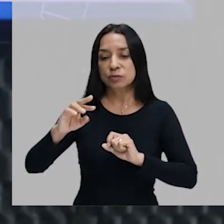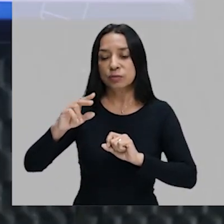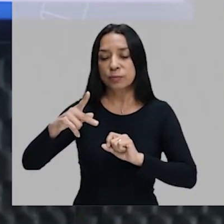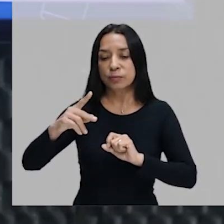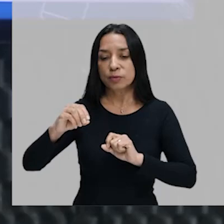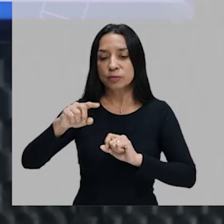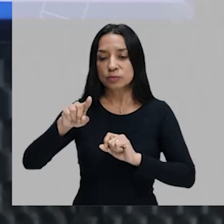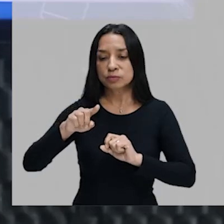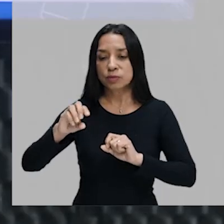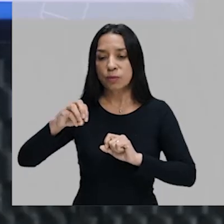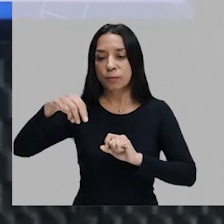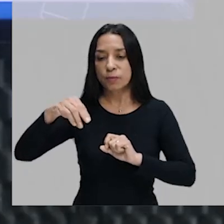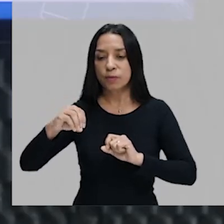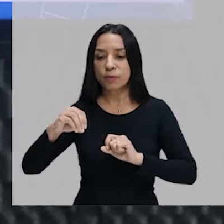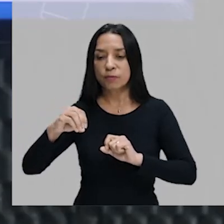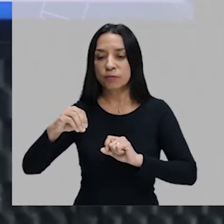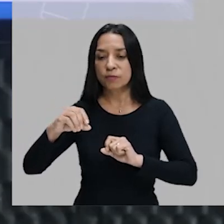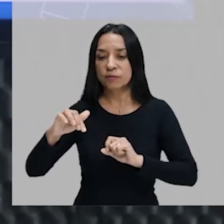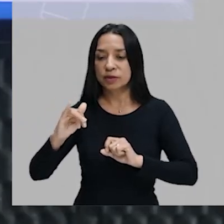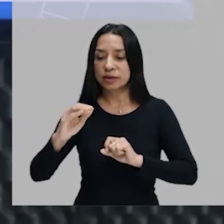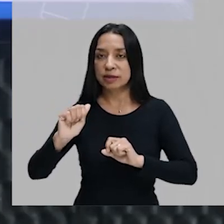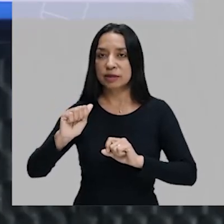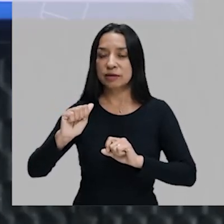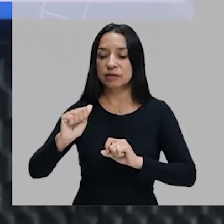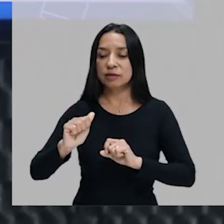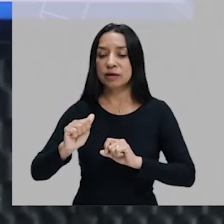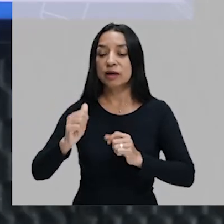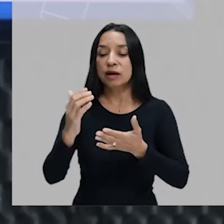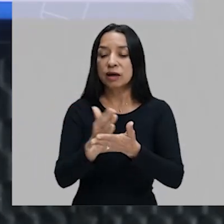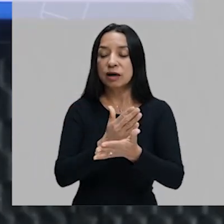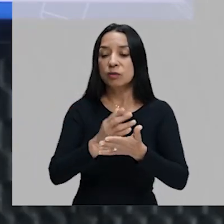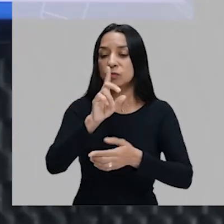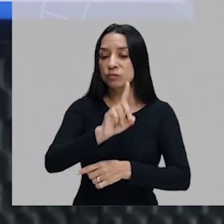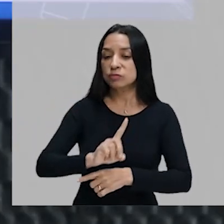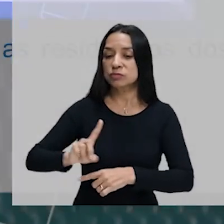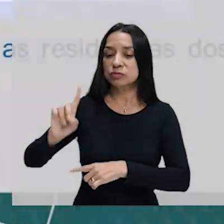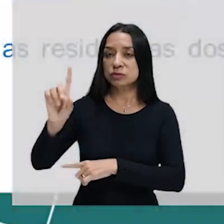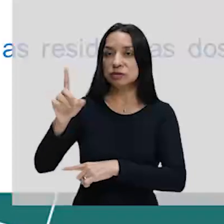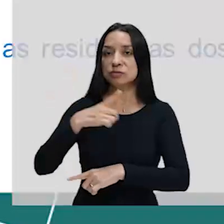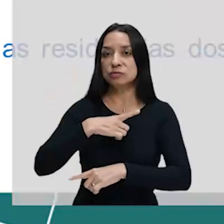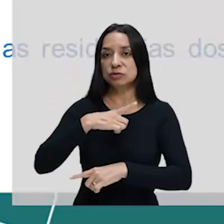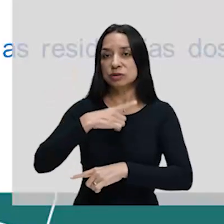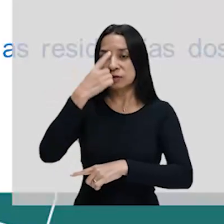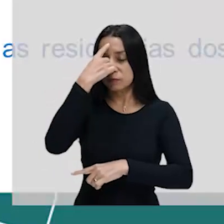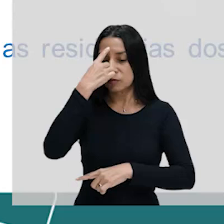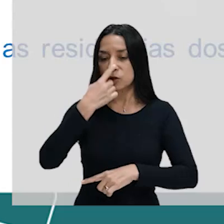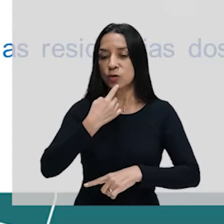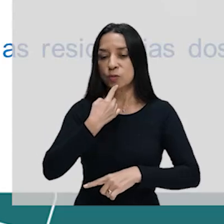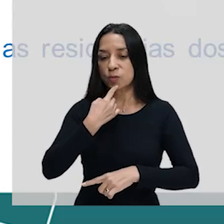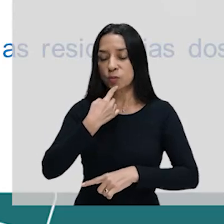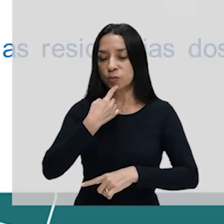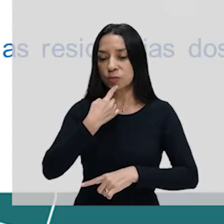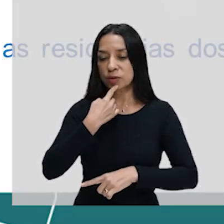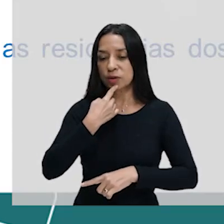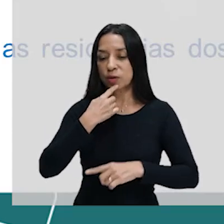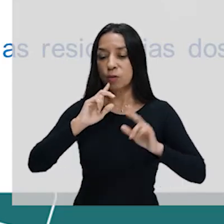antropozomórfica, ou seja, alguns deuses têm figura evidentemente